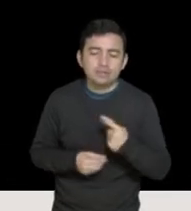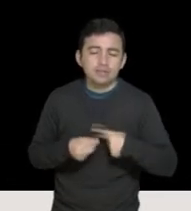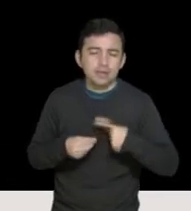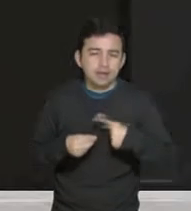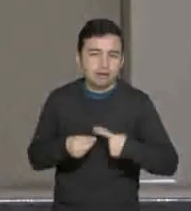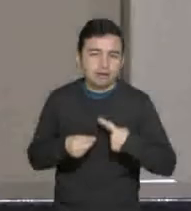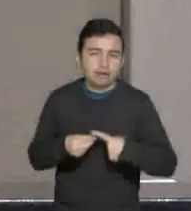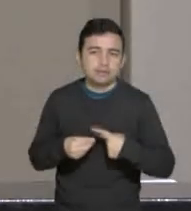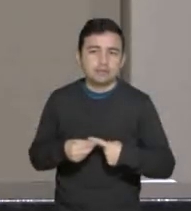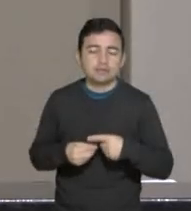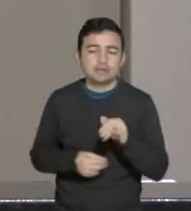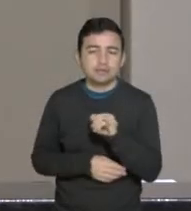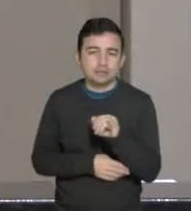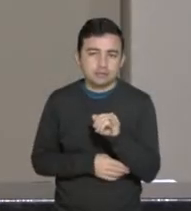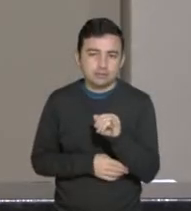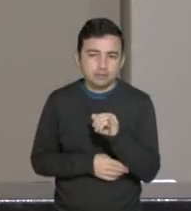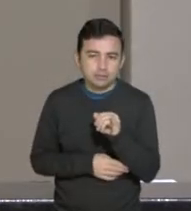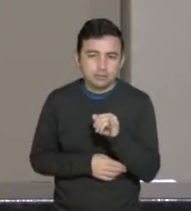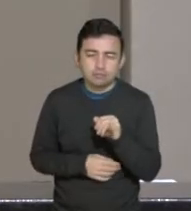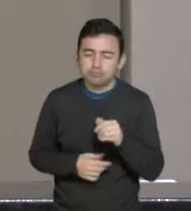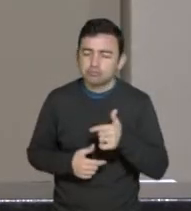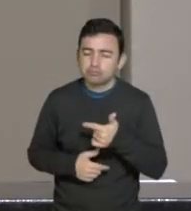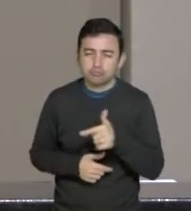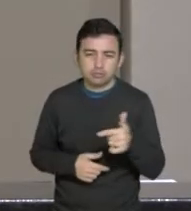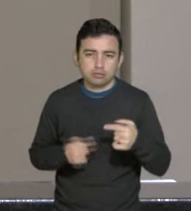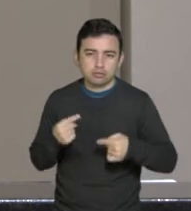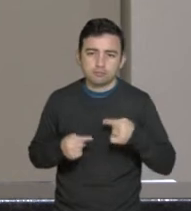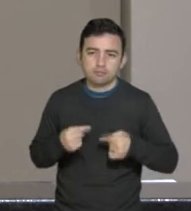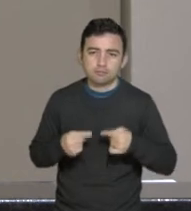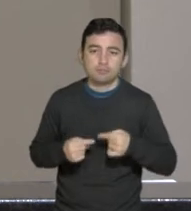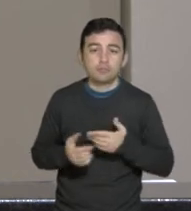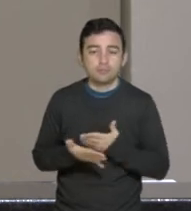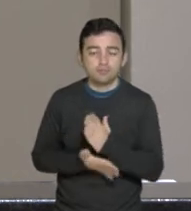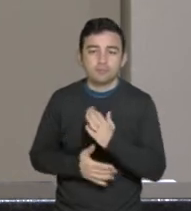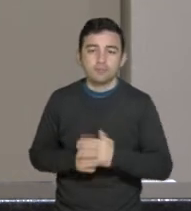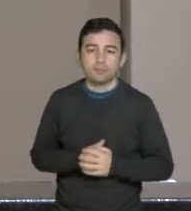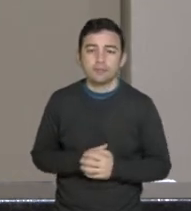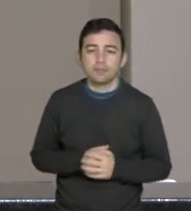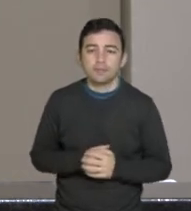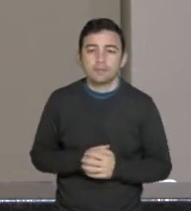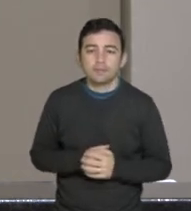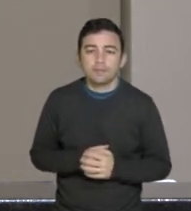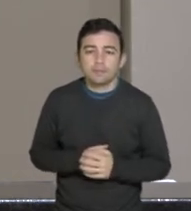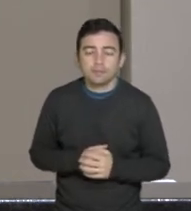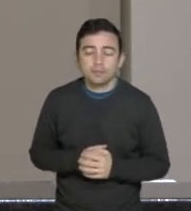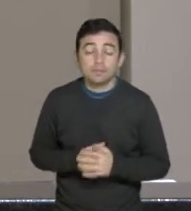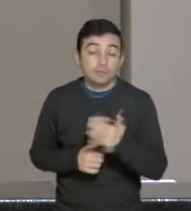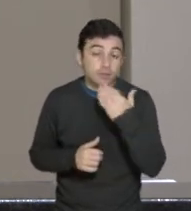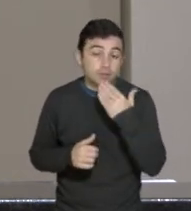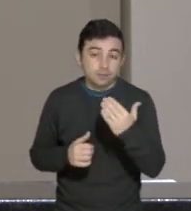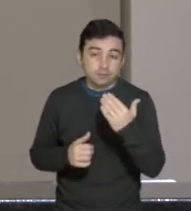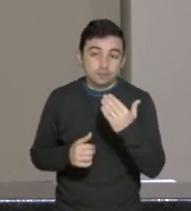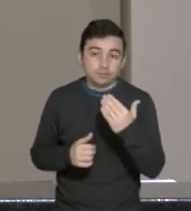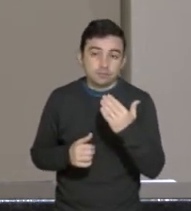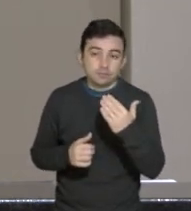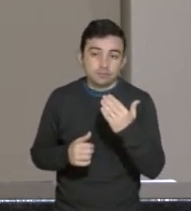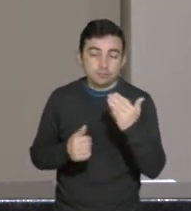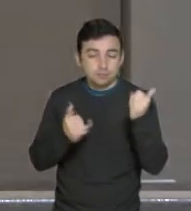discussão. Não havendo quem queira discuti-lo, em votação, aprovado. Pedido